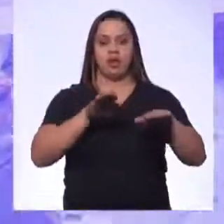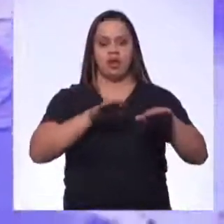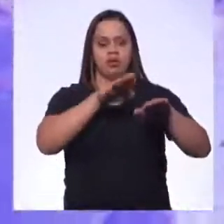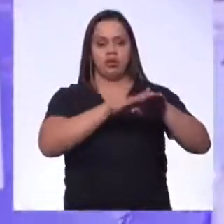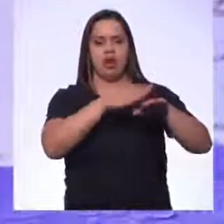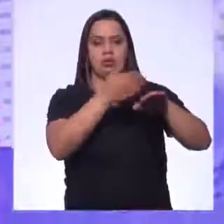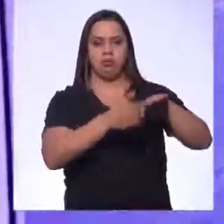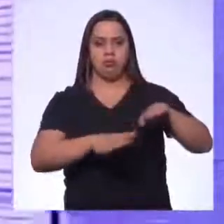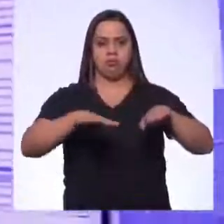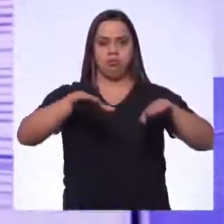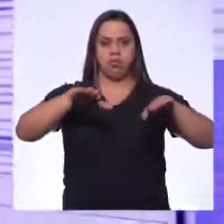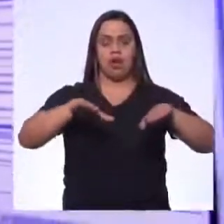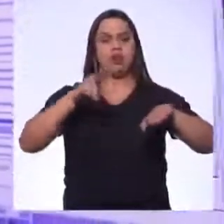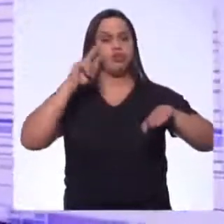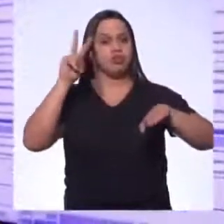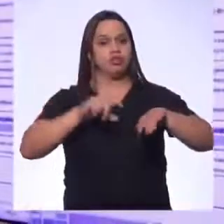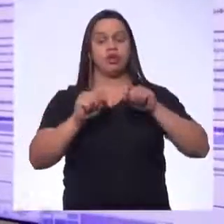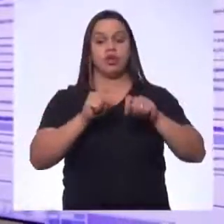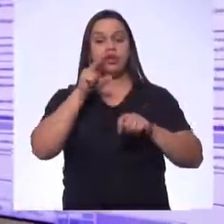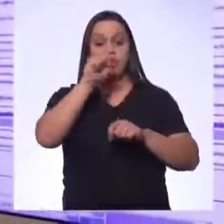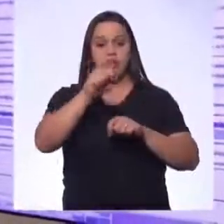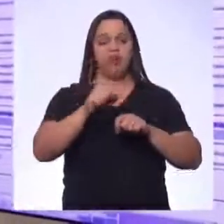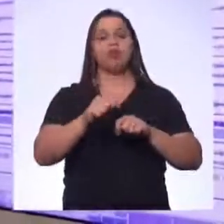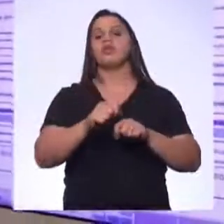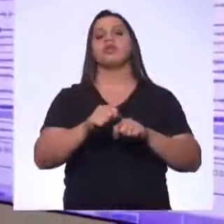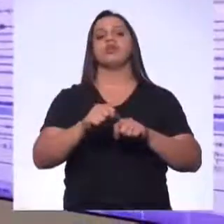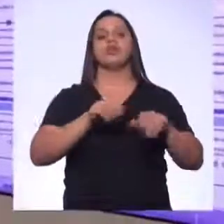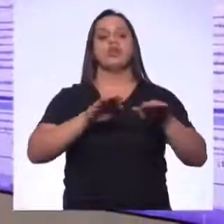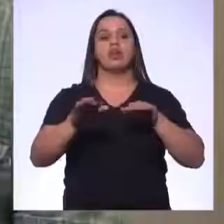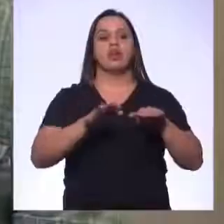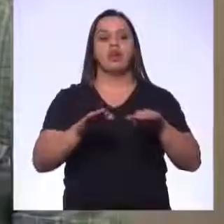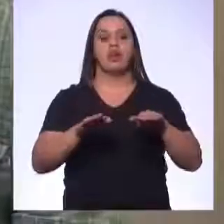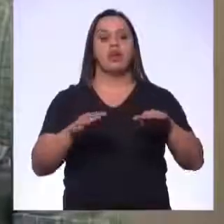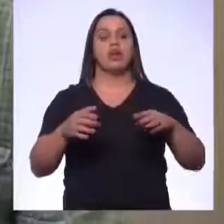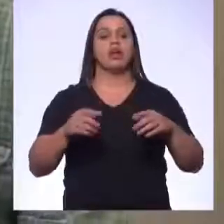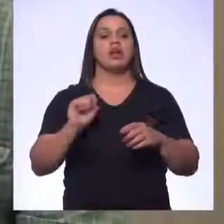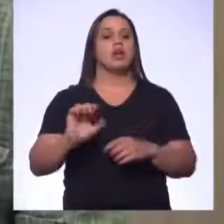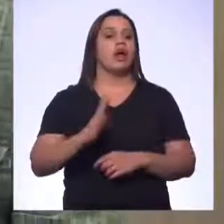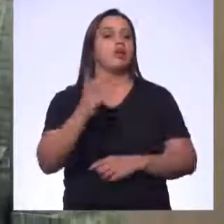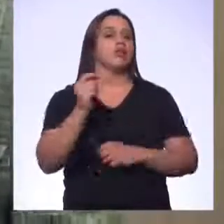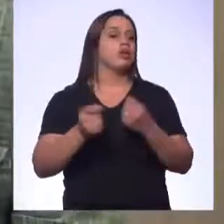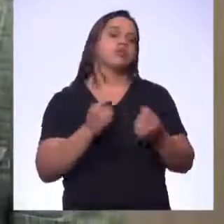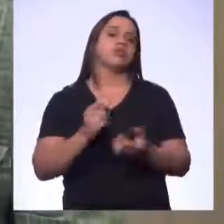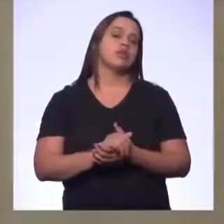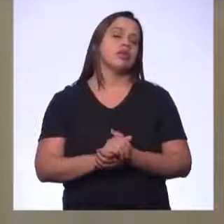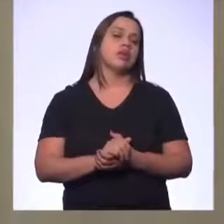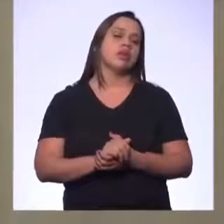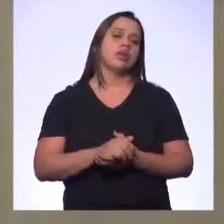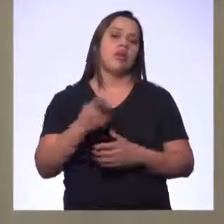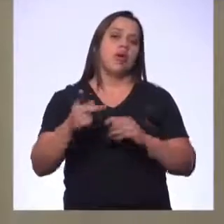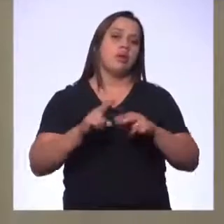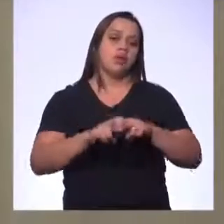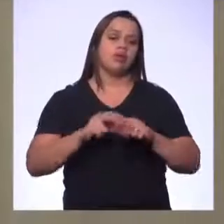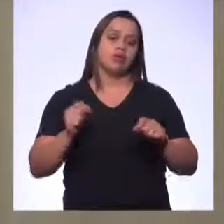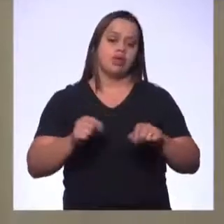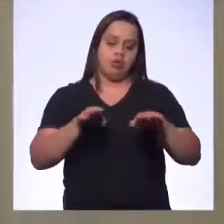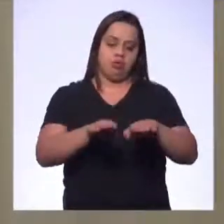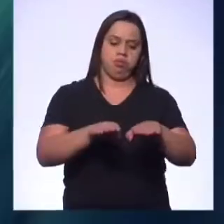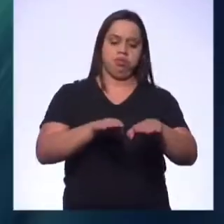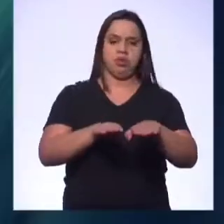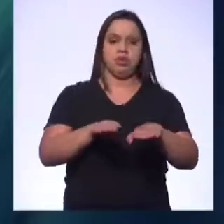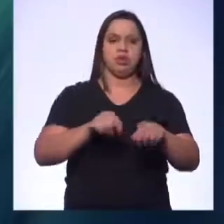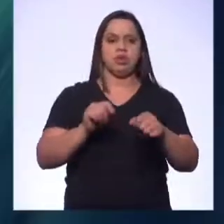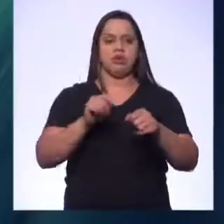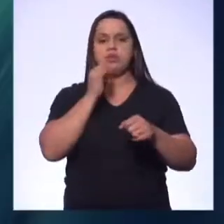São forças geológicas que se acumulam e os tremores acontecem com uma fratura. Em regiões de borda de